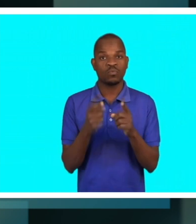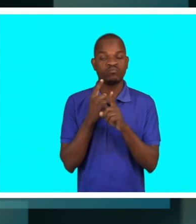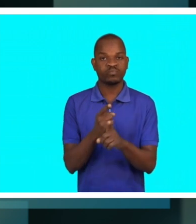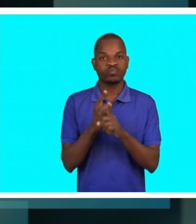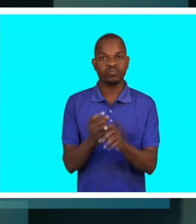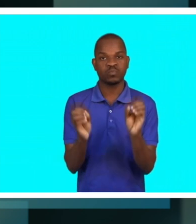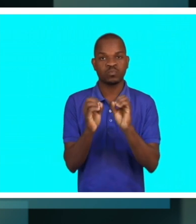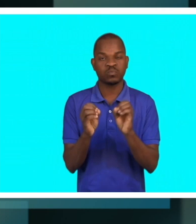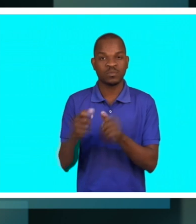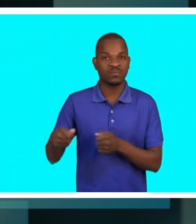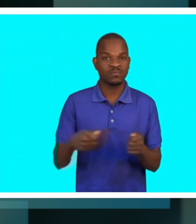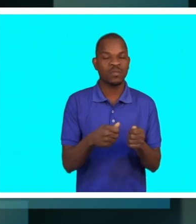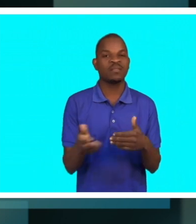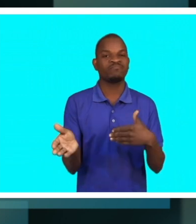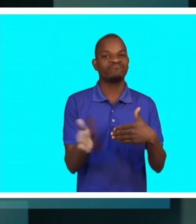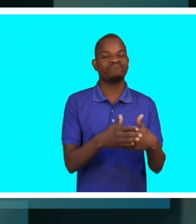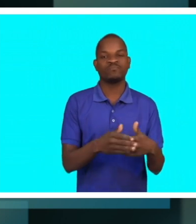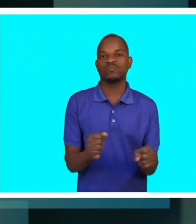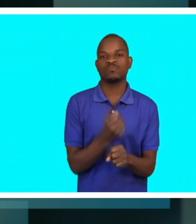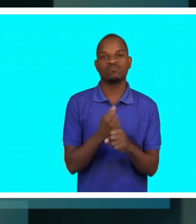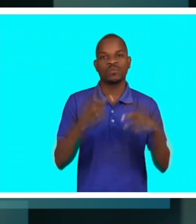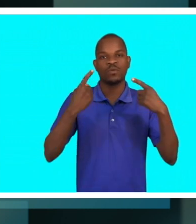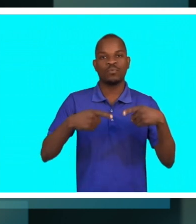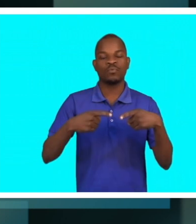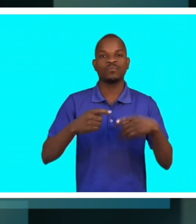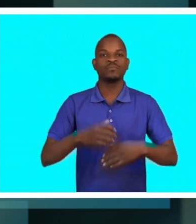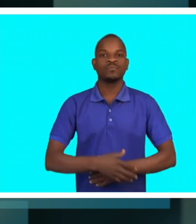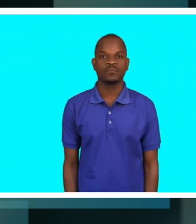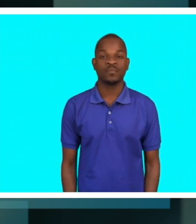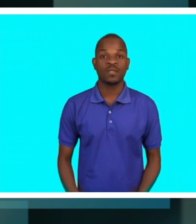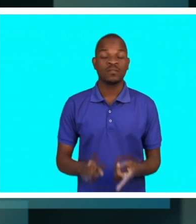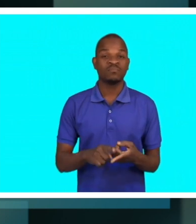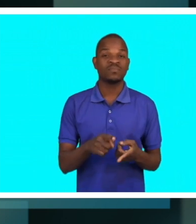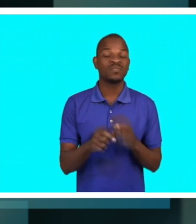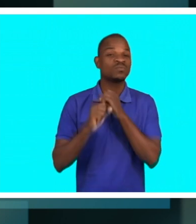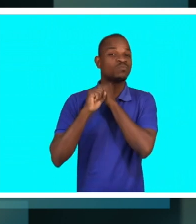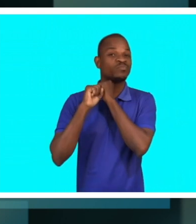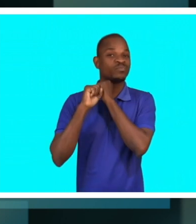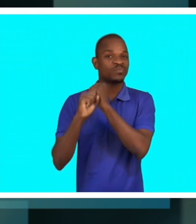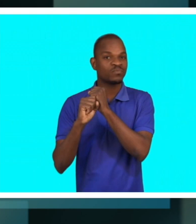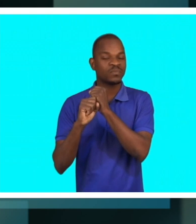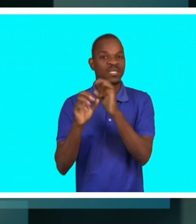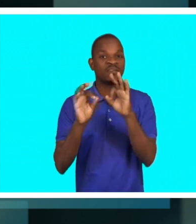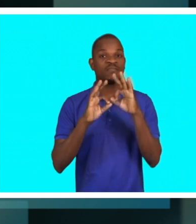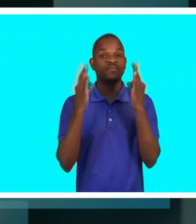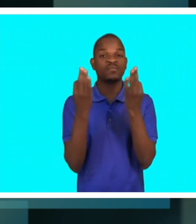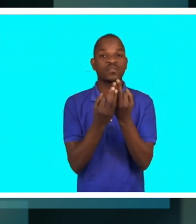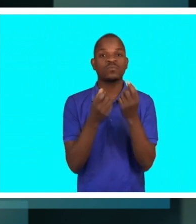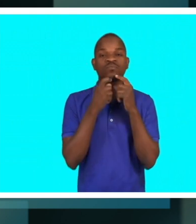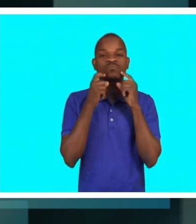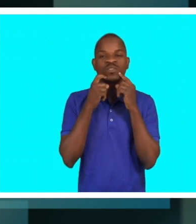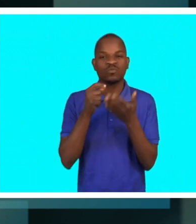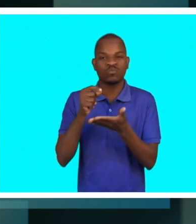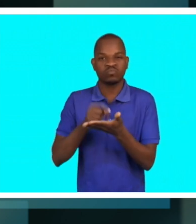o clube que não estiver licenciado será interdito de competir. Com a obrigatoriedade da Federação no